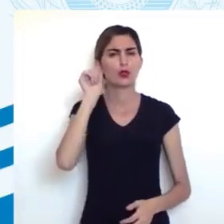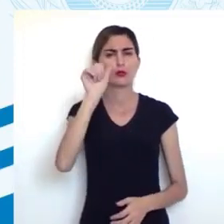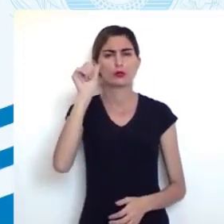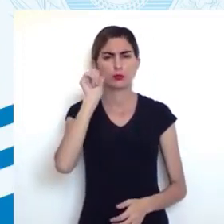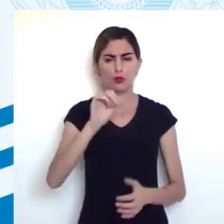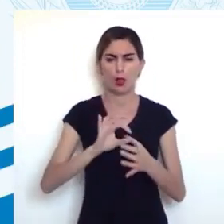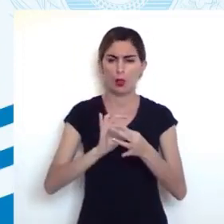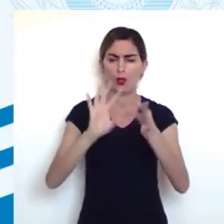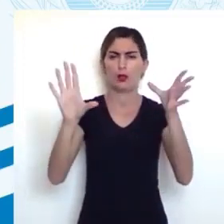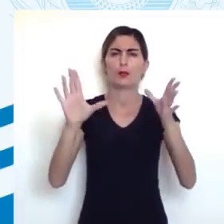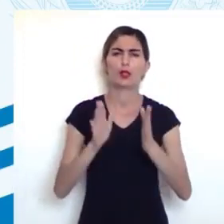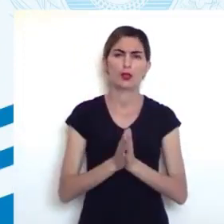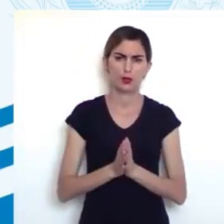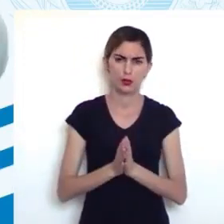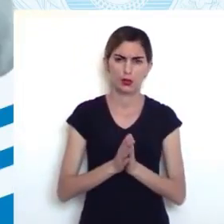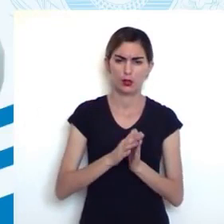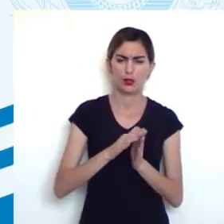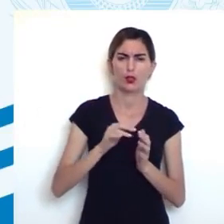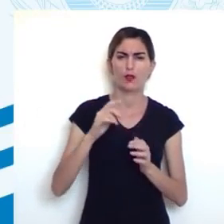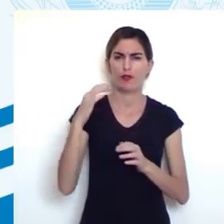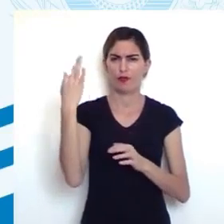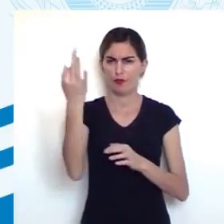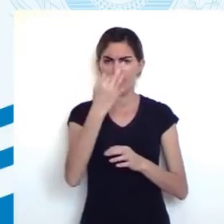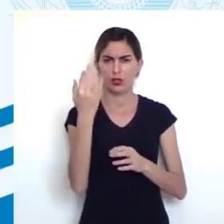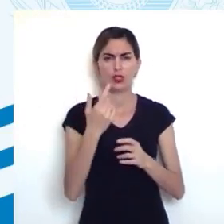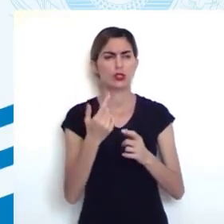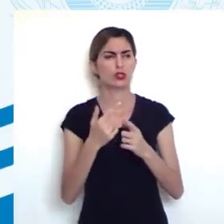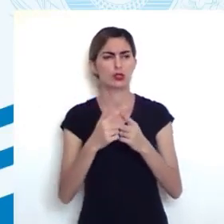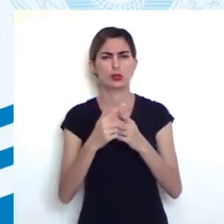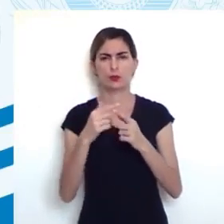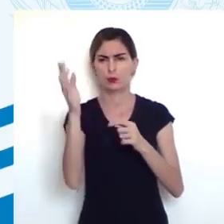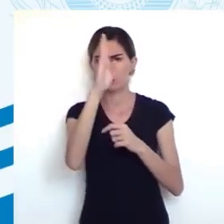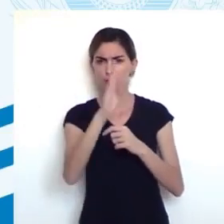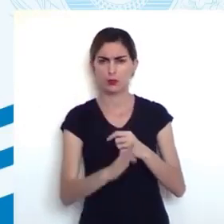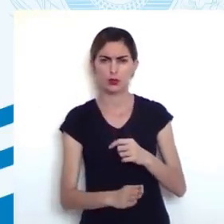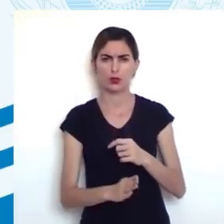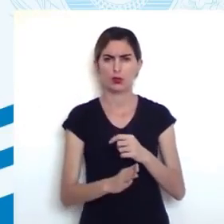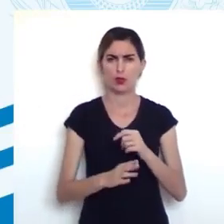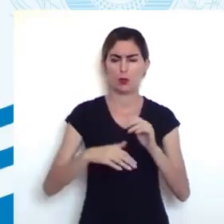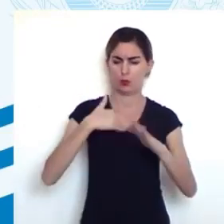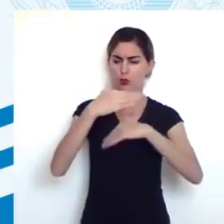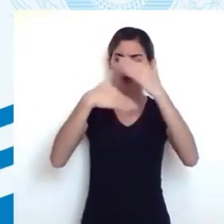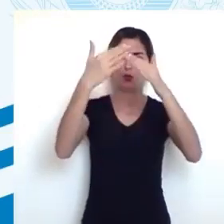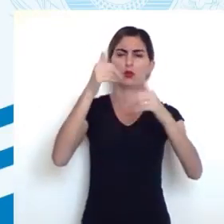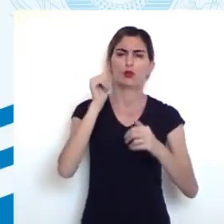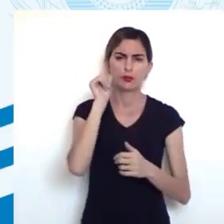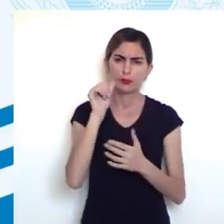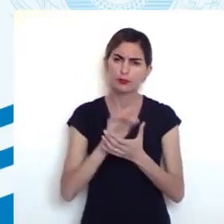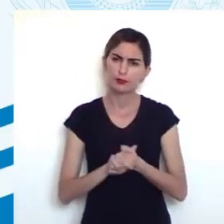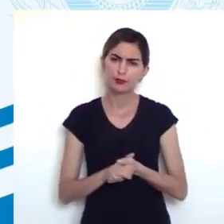Berta Lourdes, da Federação Brasileira pelo Progresso Feminino. Olha,